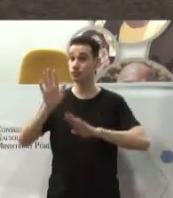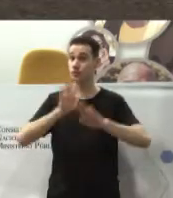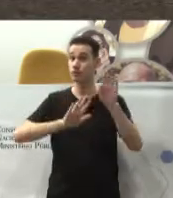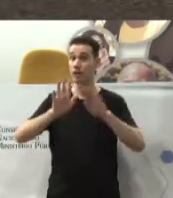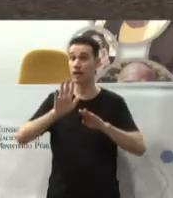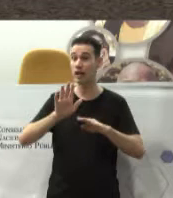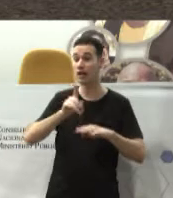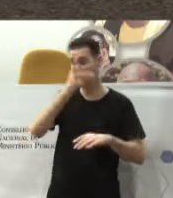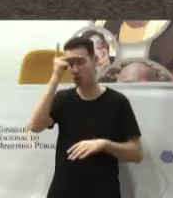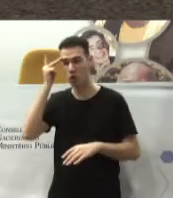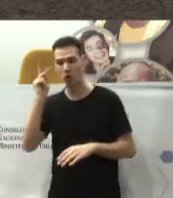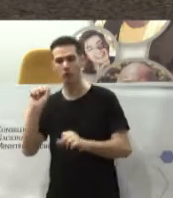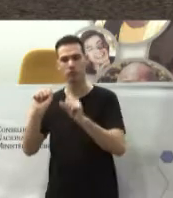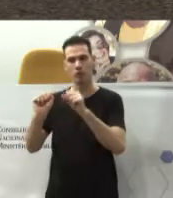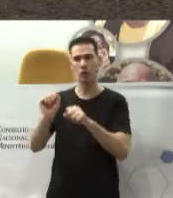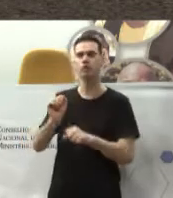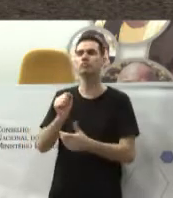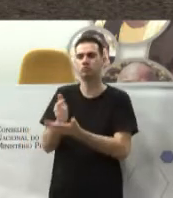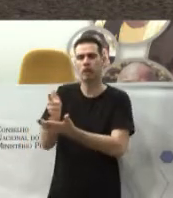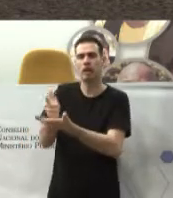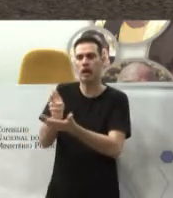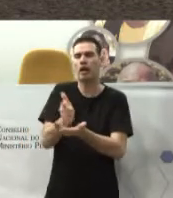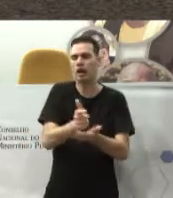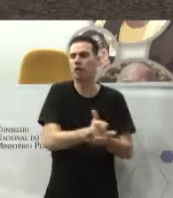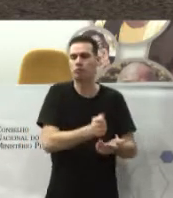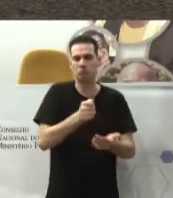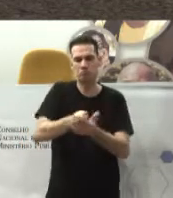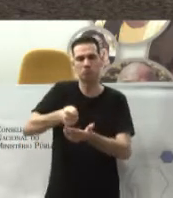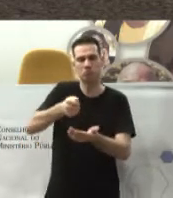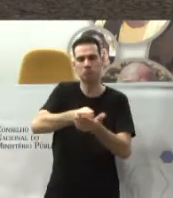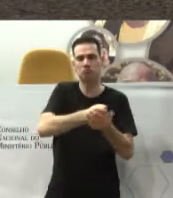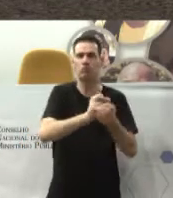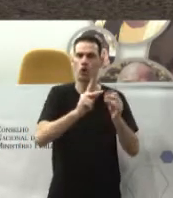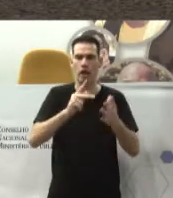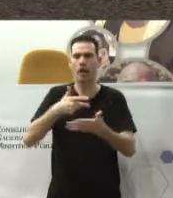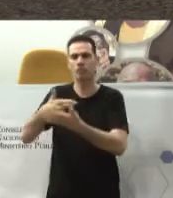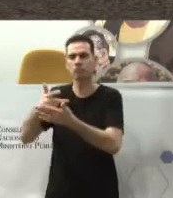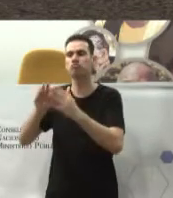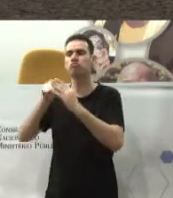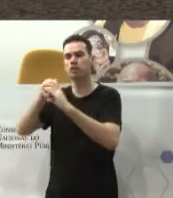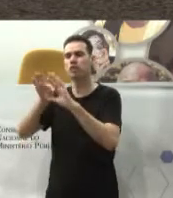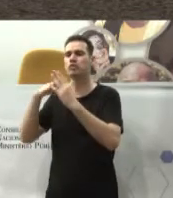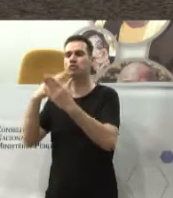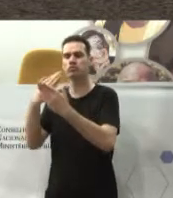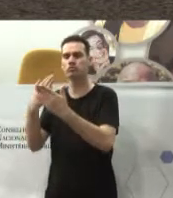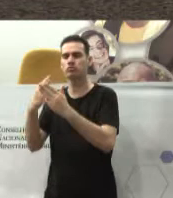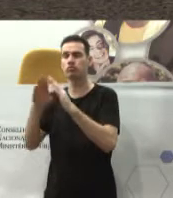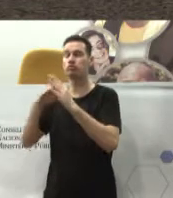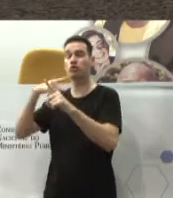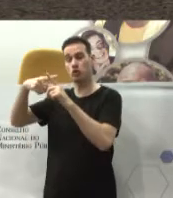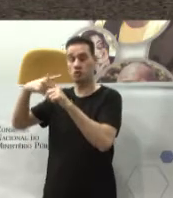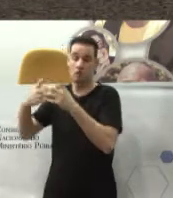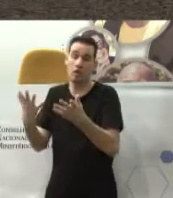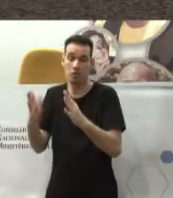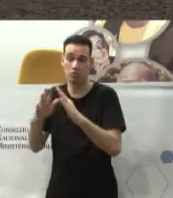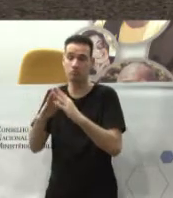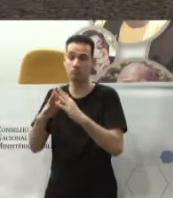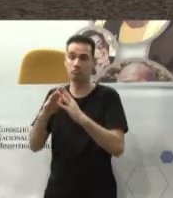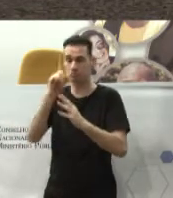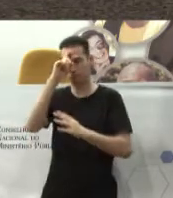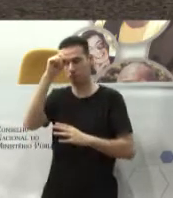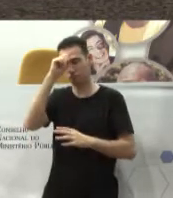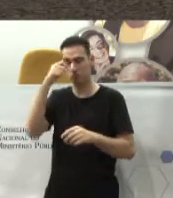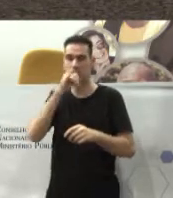quem possa pagá-los, as internações e così via. Então, esse é o dado. Portanto, o nosso modelo atual